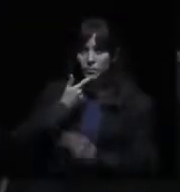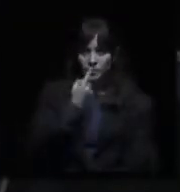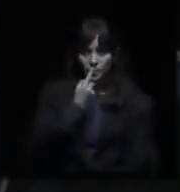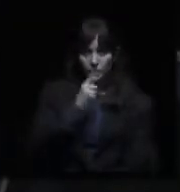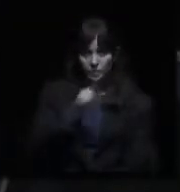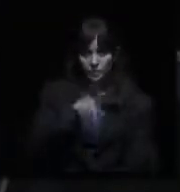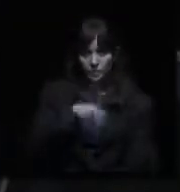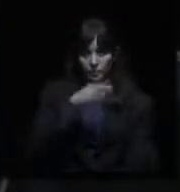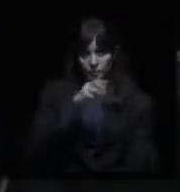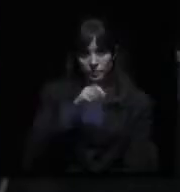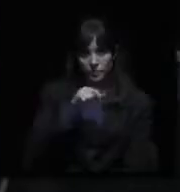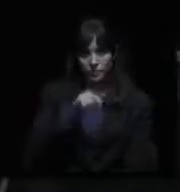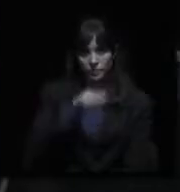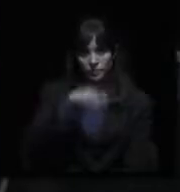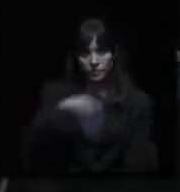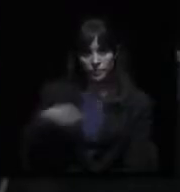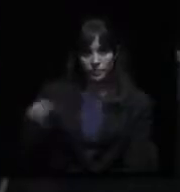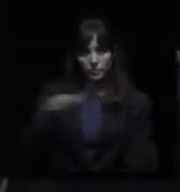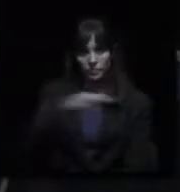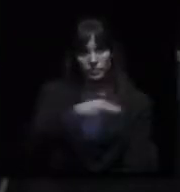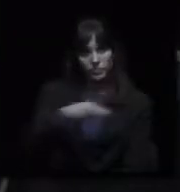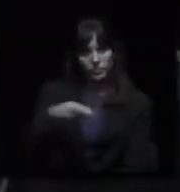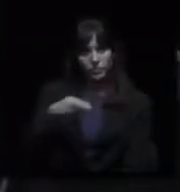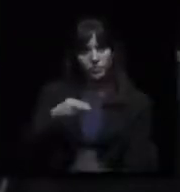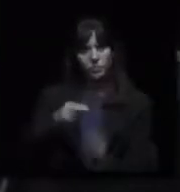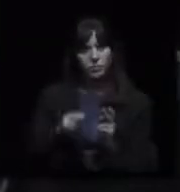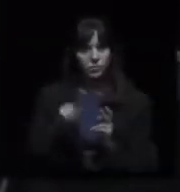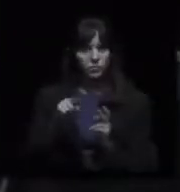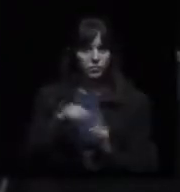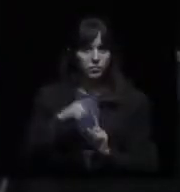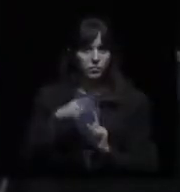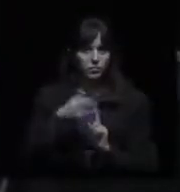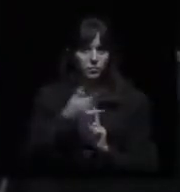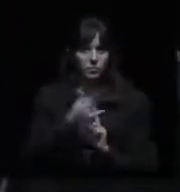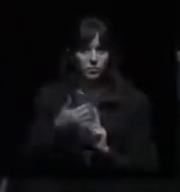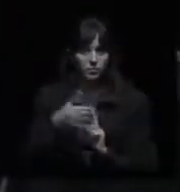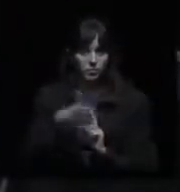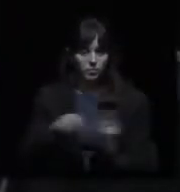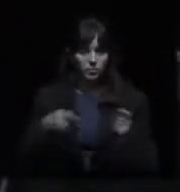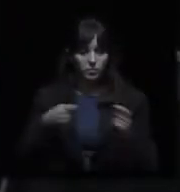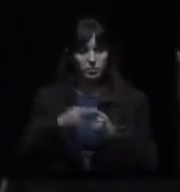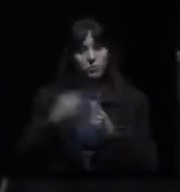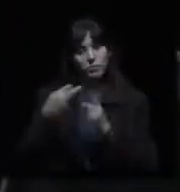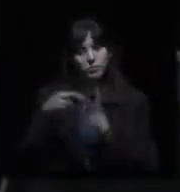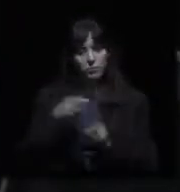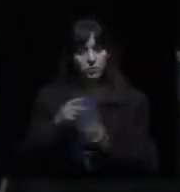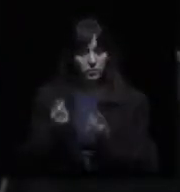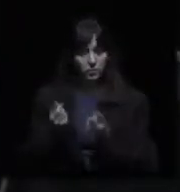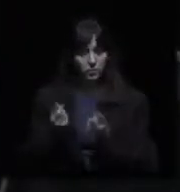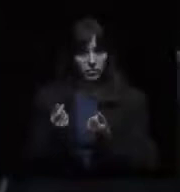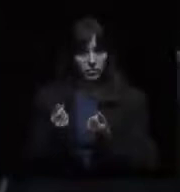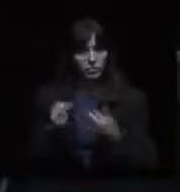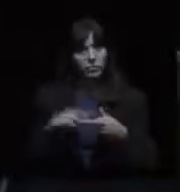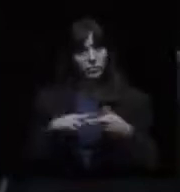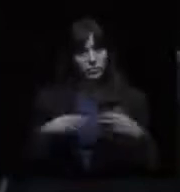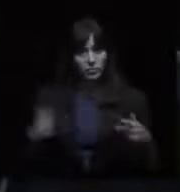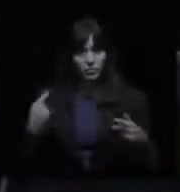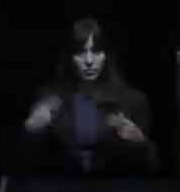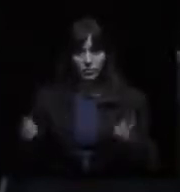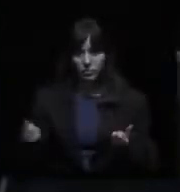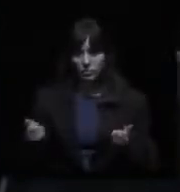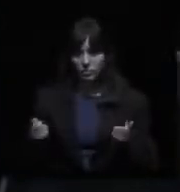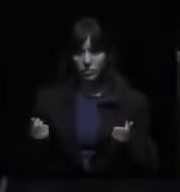1,3 mil milhões de euros para 2024. Ou seja, do ponto de vista financeiro, a Câmara Municipal tem recursos